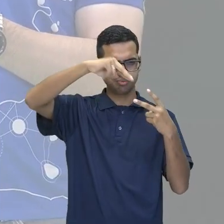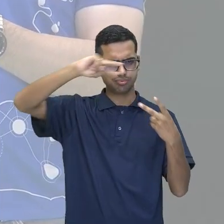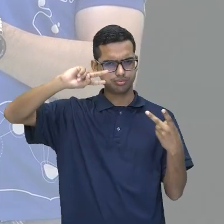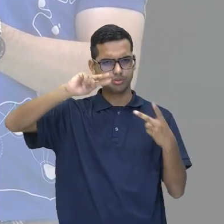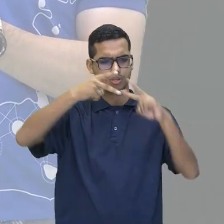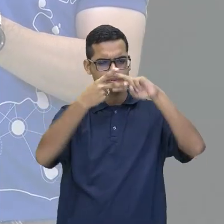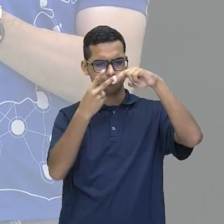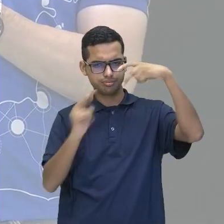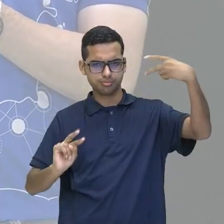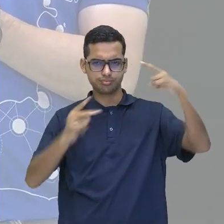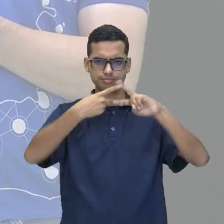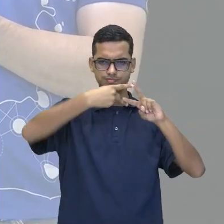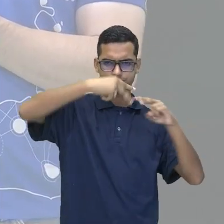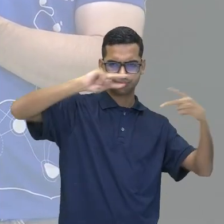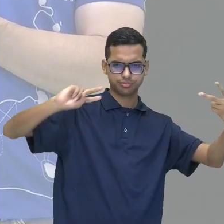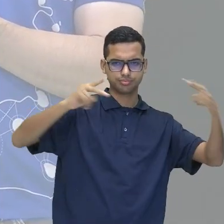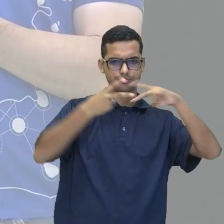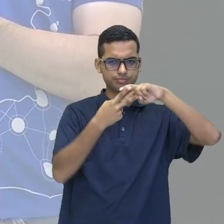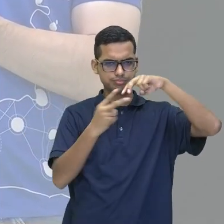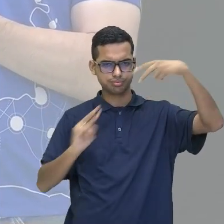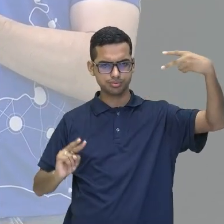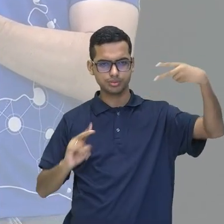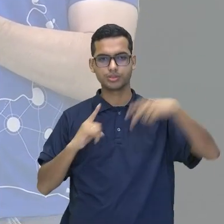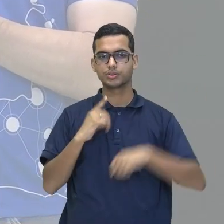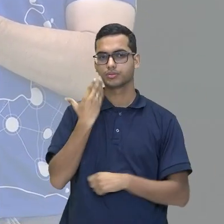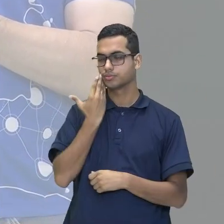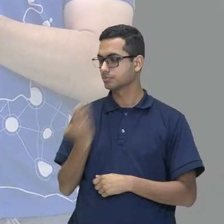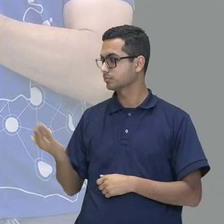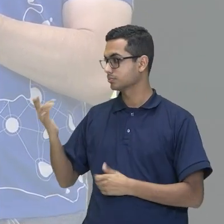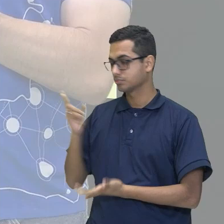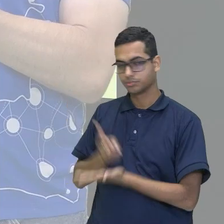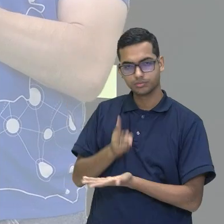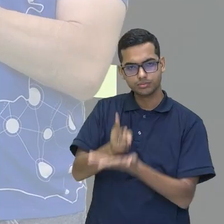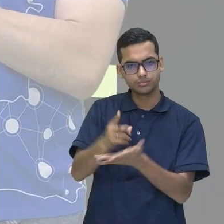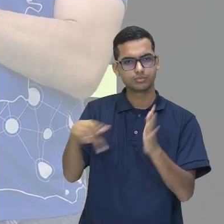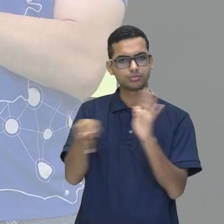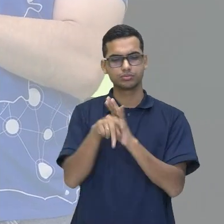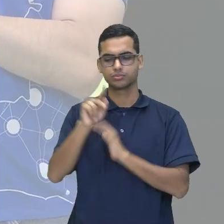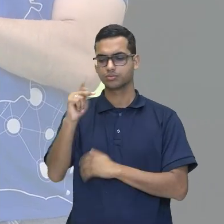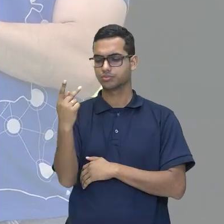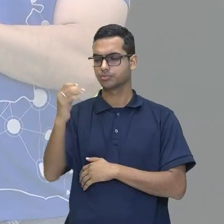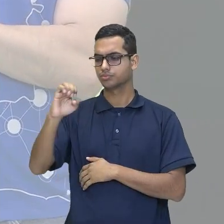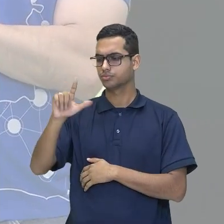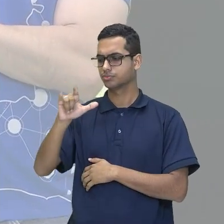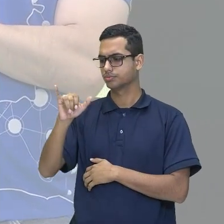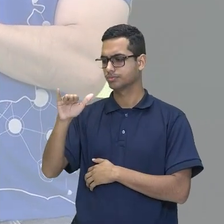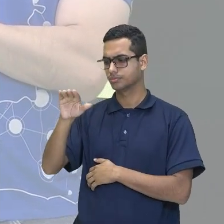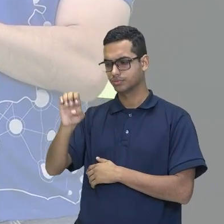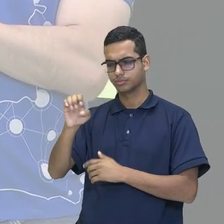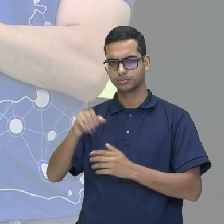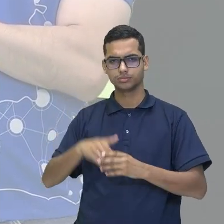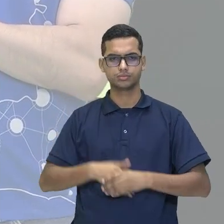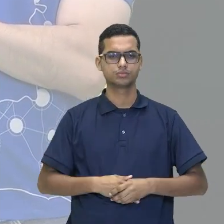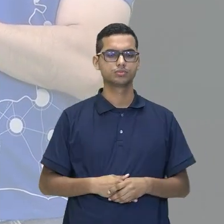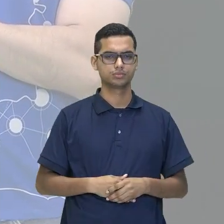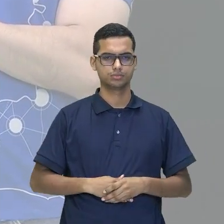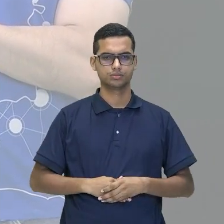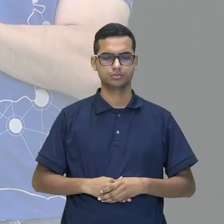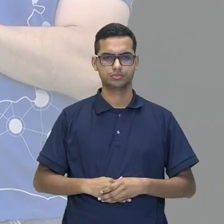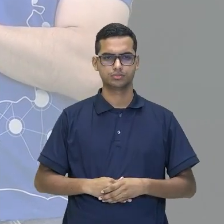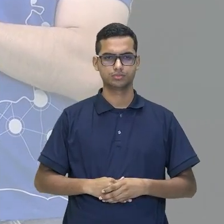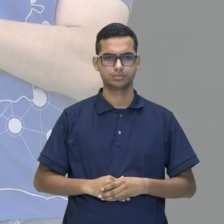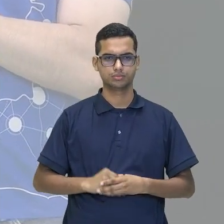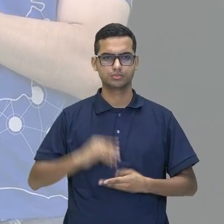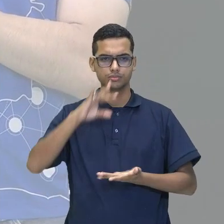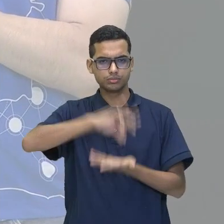dela para mostrar que ela continua sendo a hélice, só que ela está envolvida nela mesma, tá?